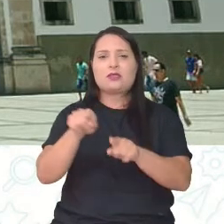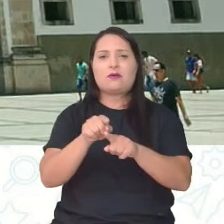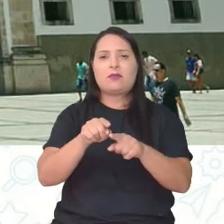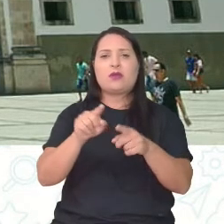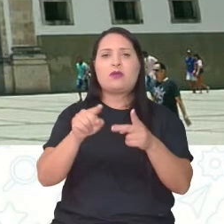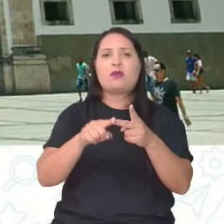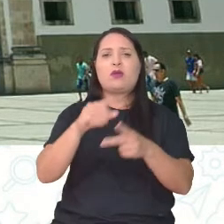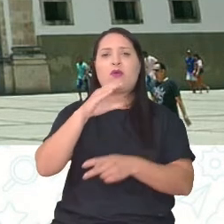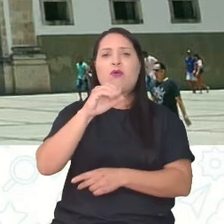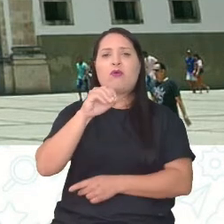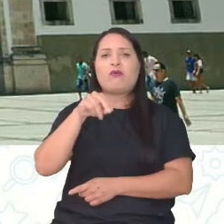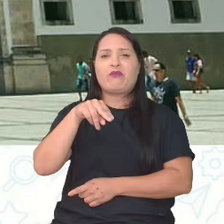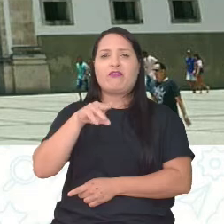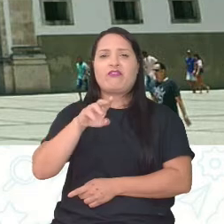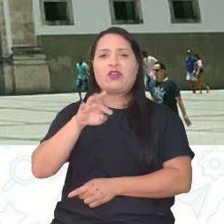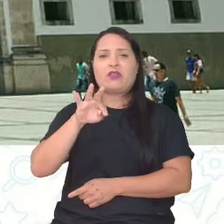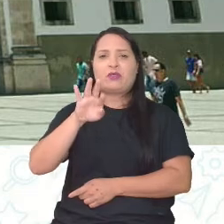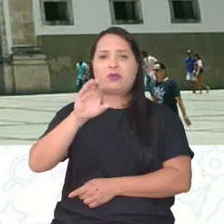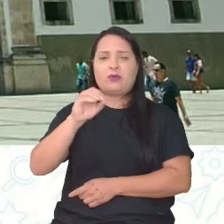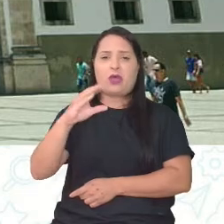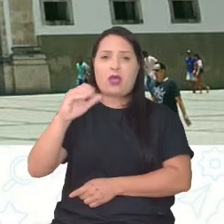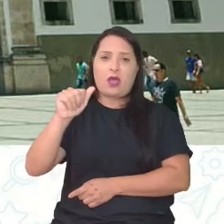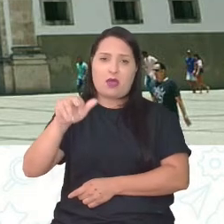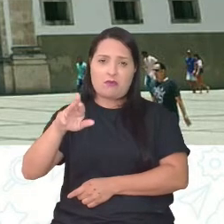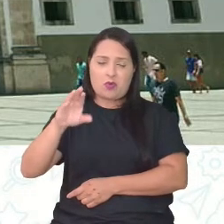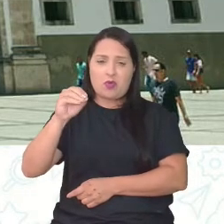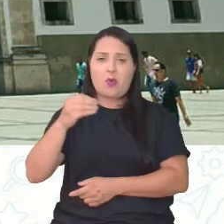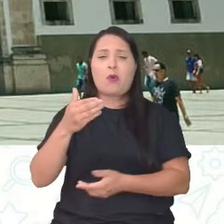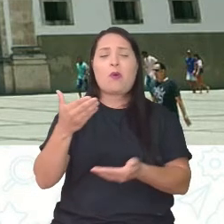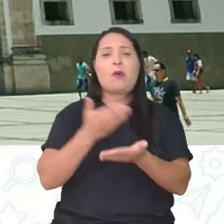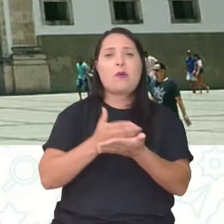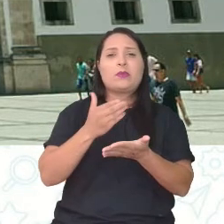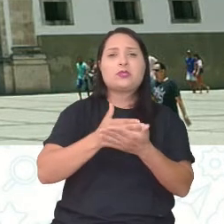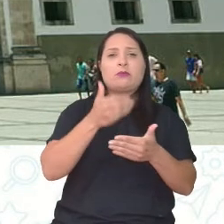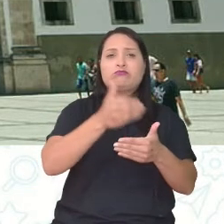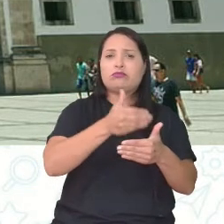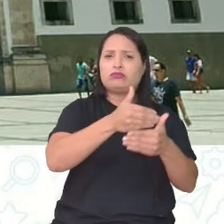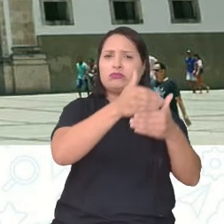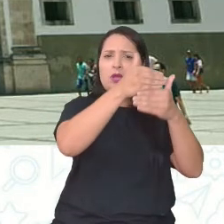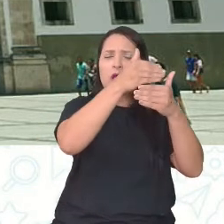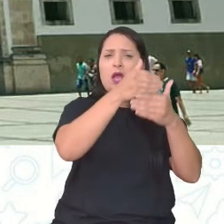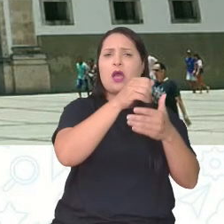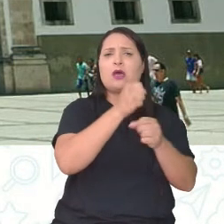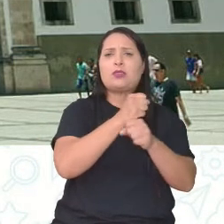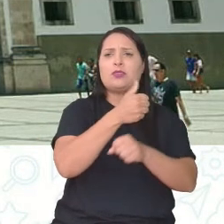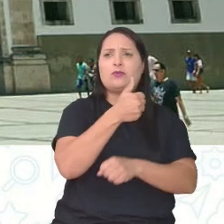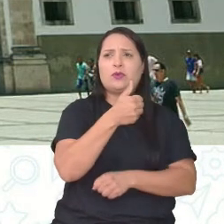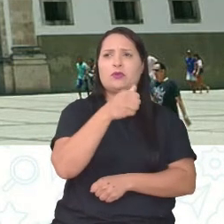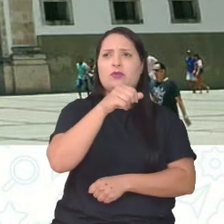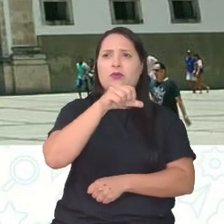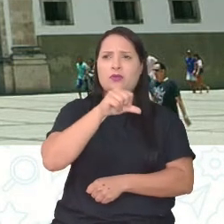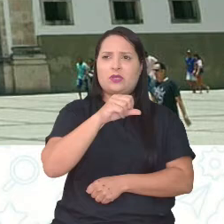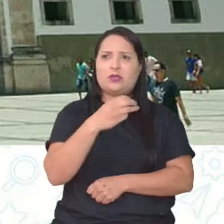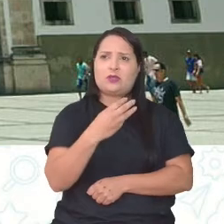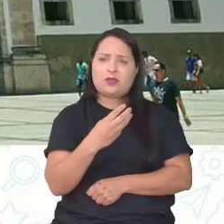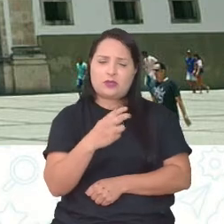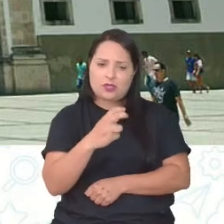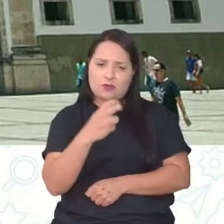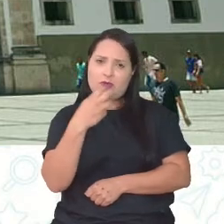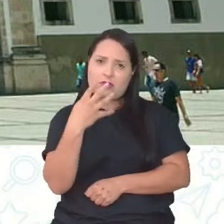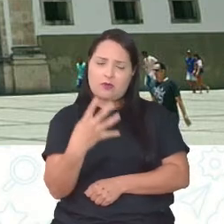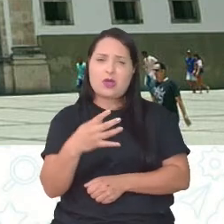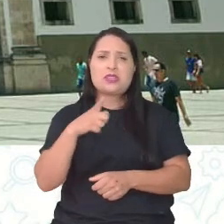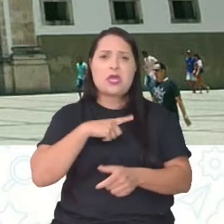Carmo começou a ser construído em 1654 e representa um marco na história e cultura do